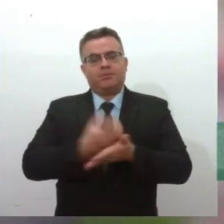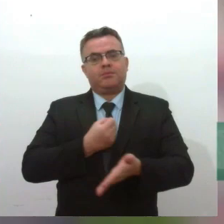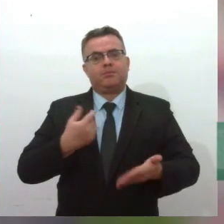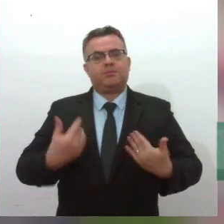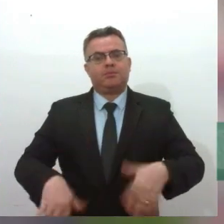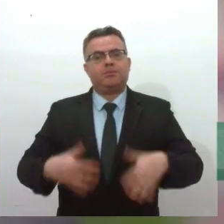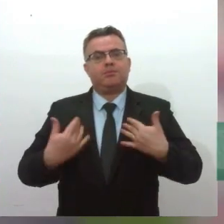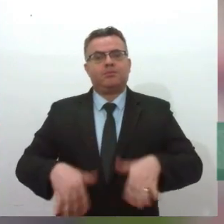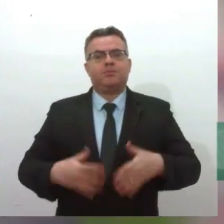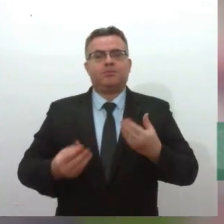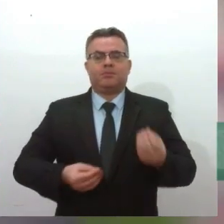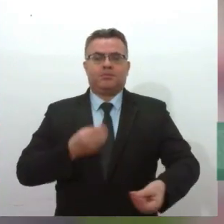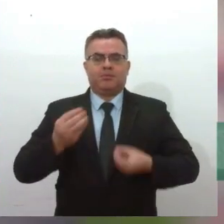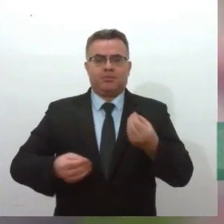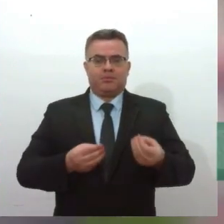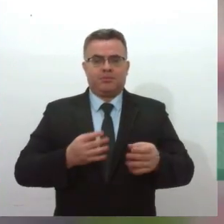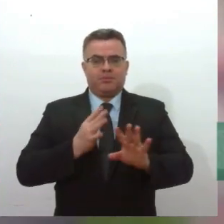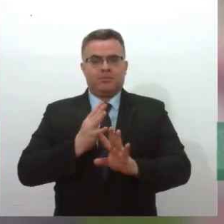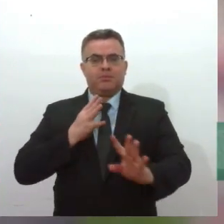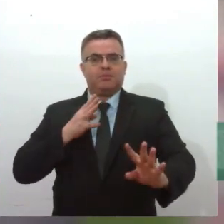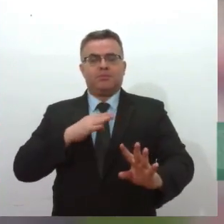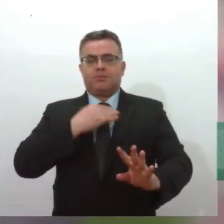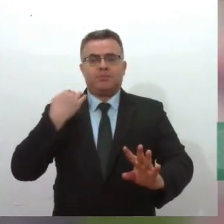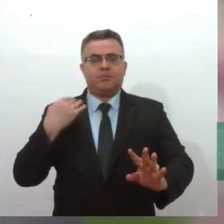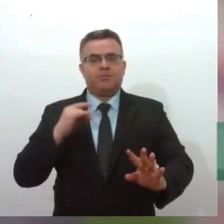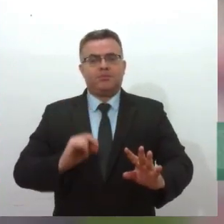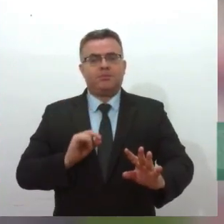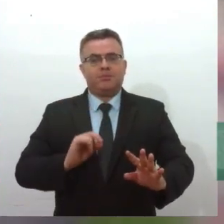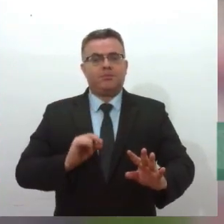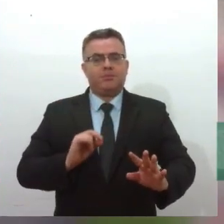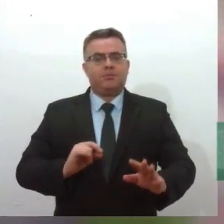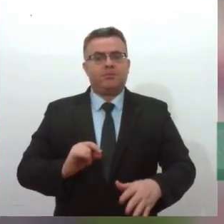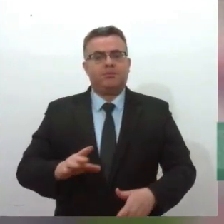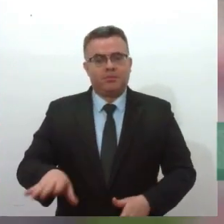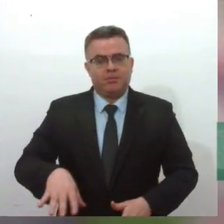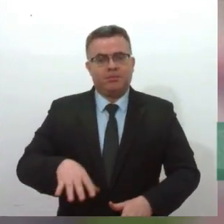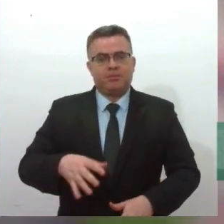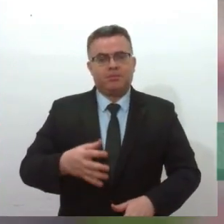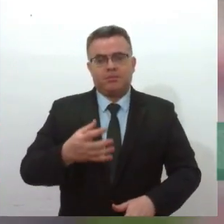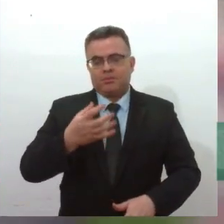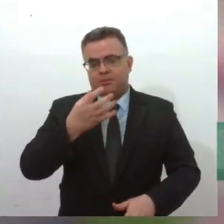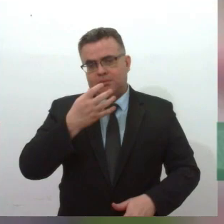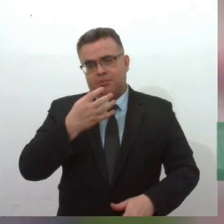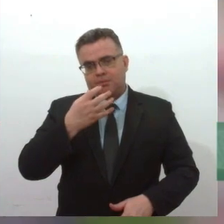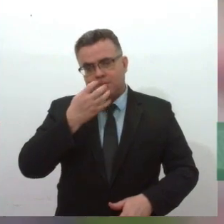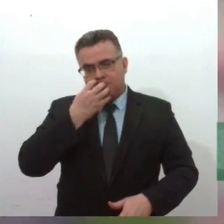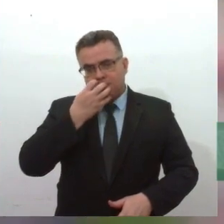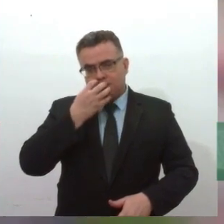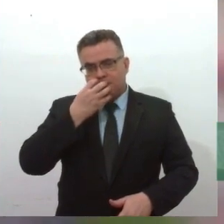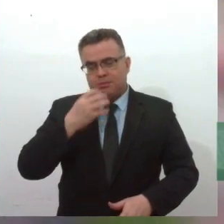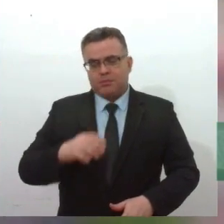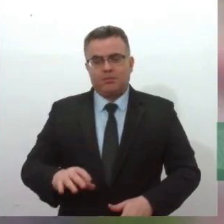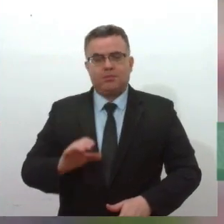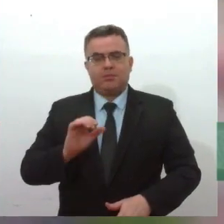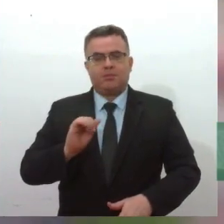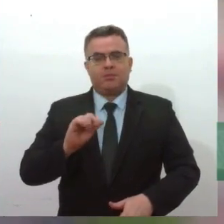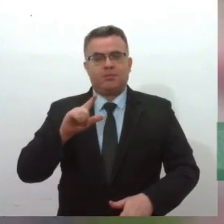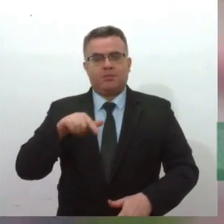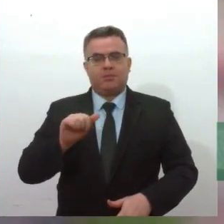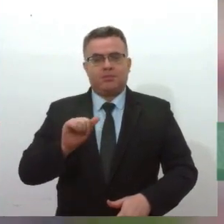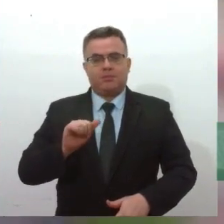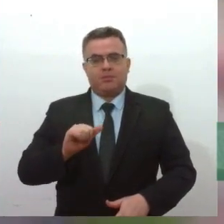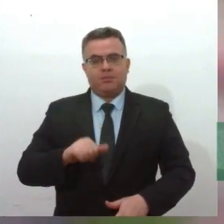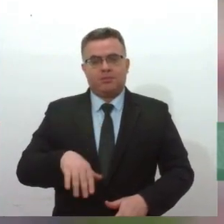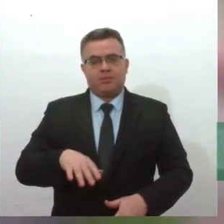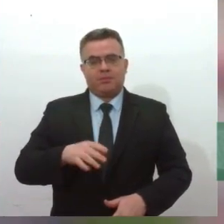estavam na famosa fila da Morte inclusive um dos meus animais hoje a Lana né minha filha ela tava na fila